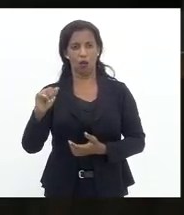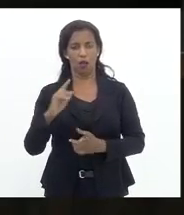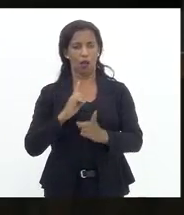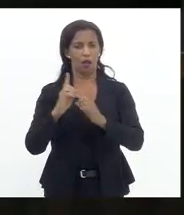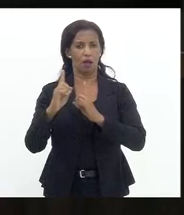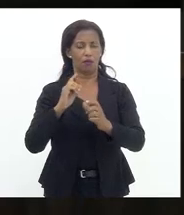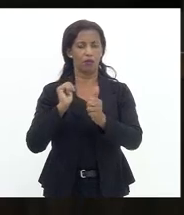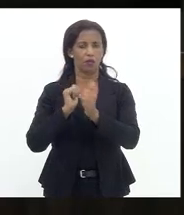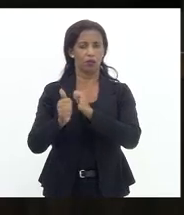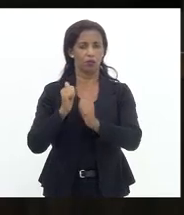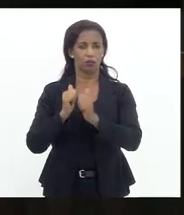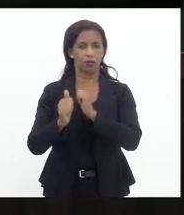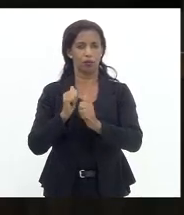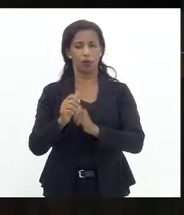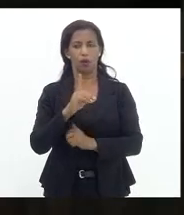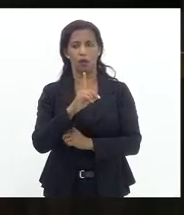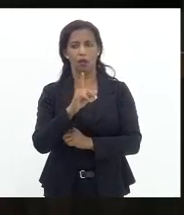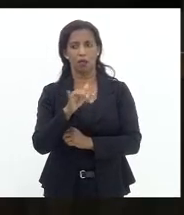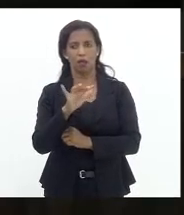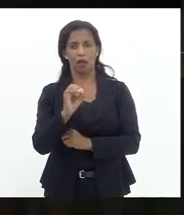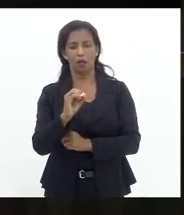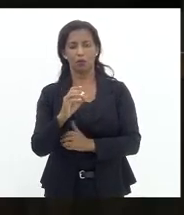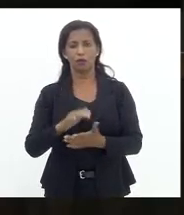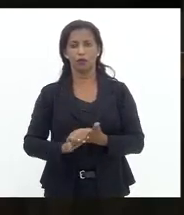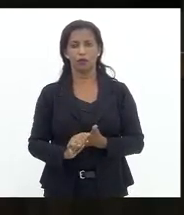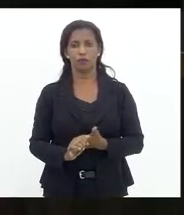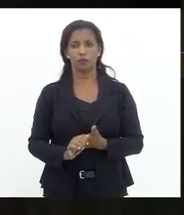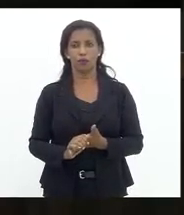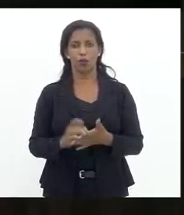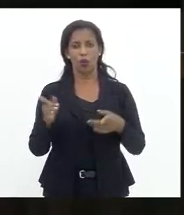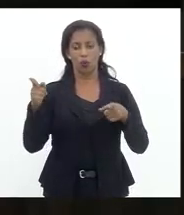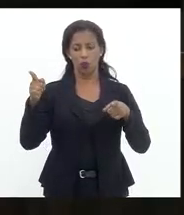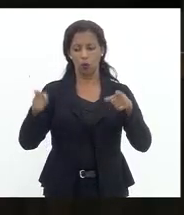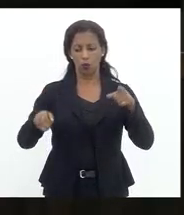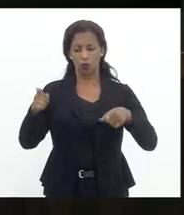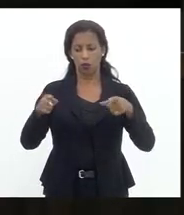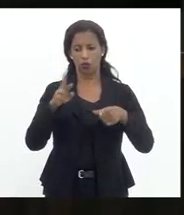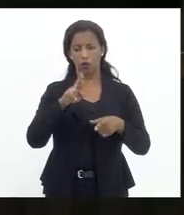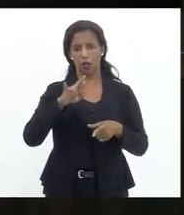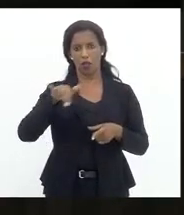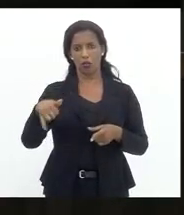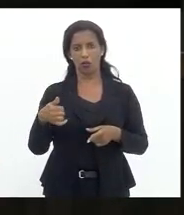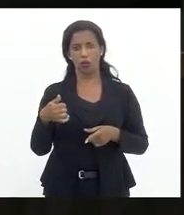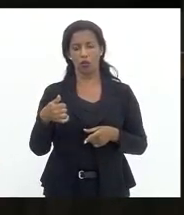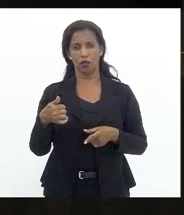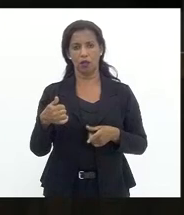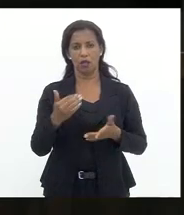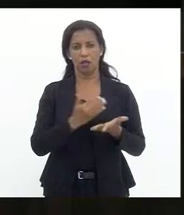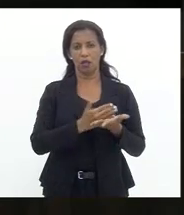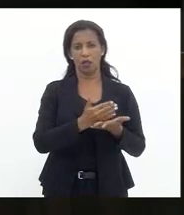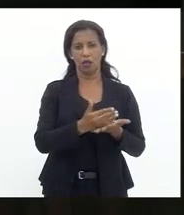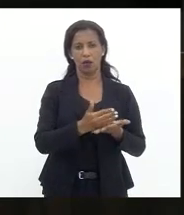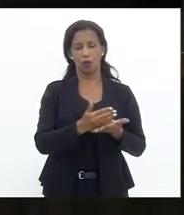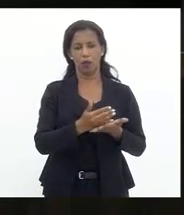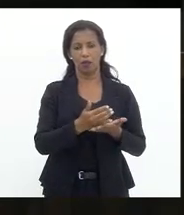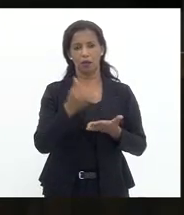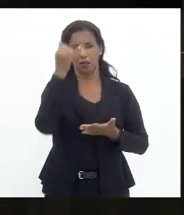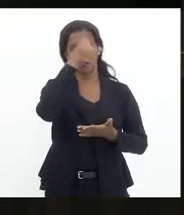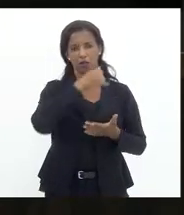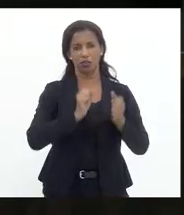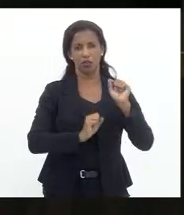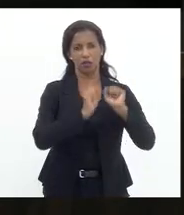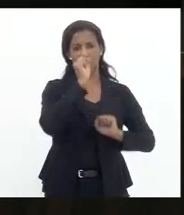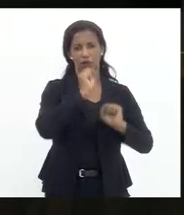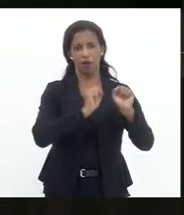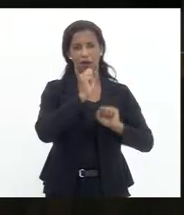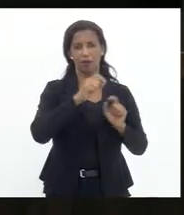dos Esportes, deputado Dário Dias Ferreira, o trecho da rodovia RJ145, que se inicia entre a antiga fábrica da